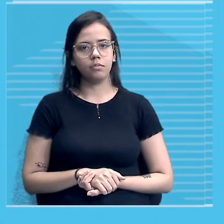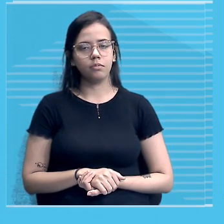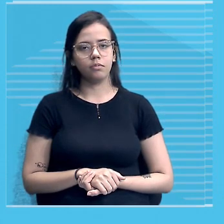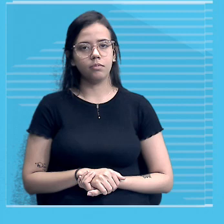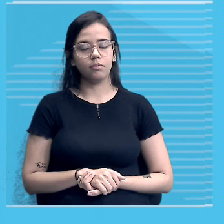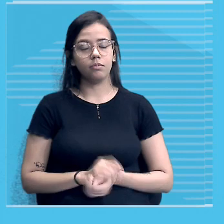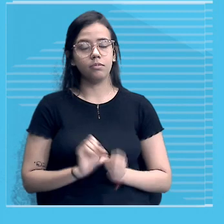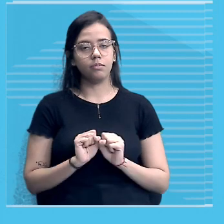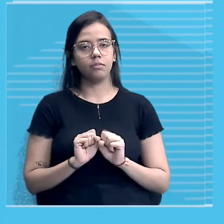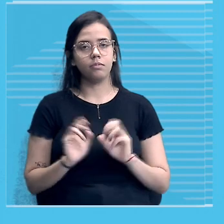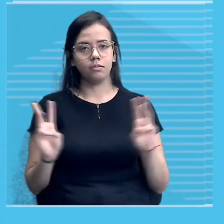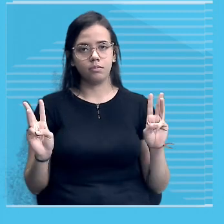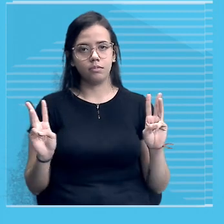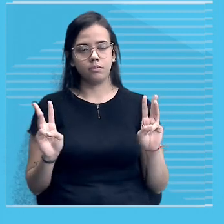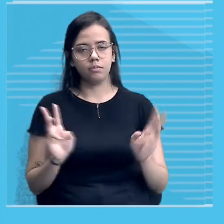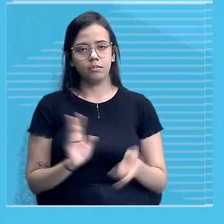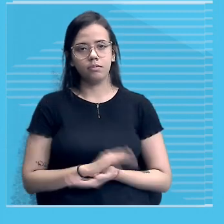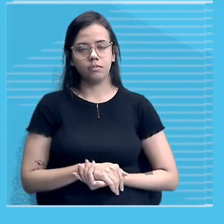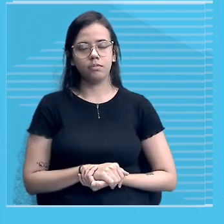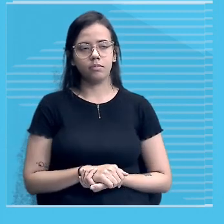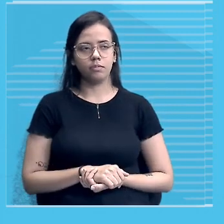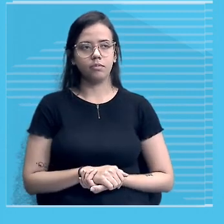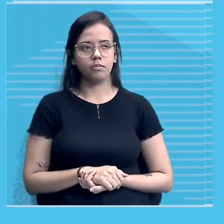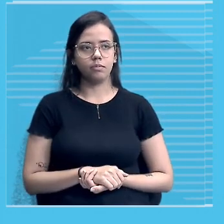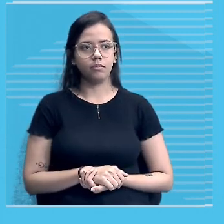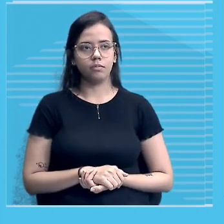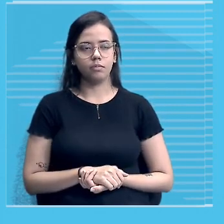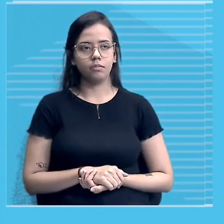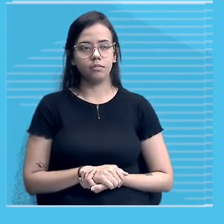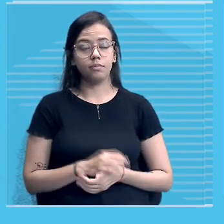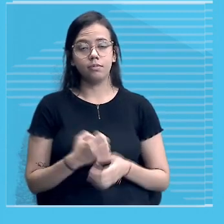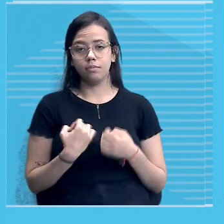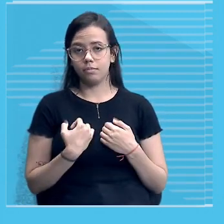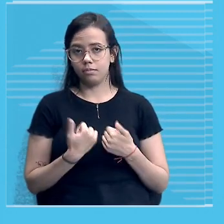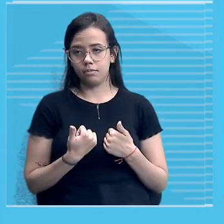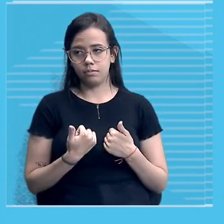o show de bola tudo bem até aí